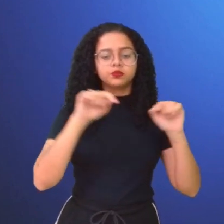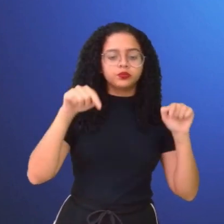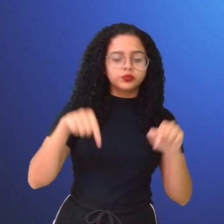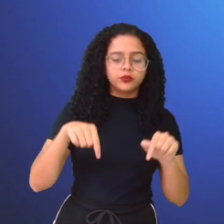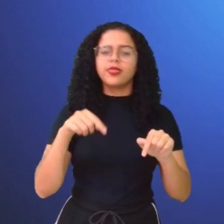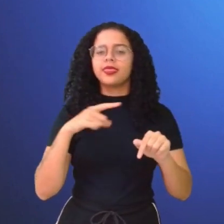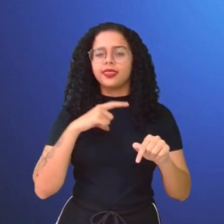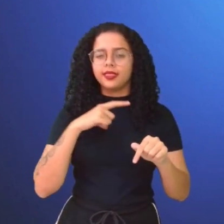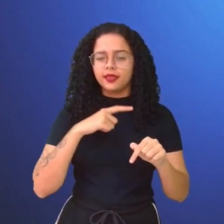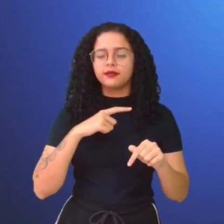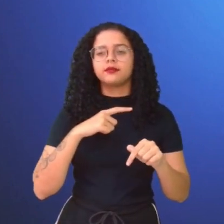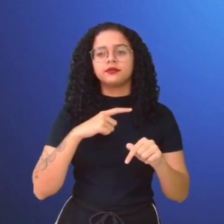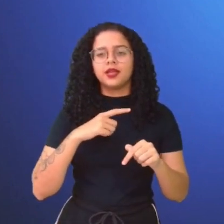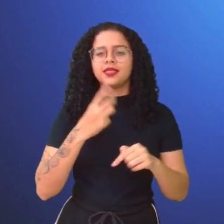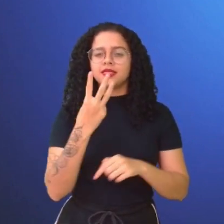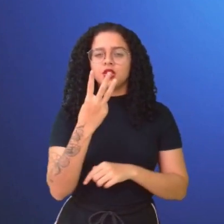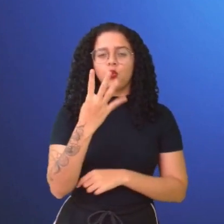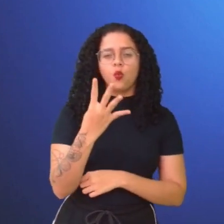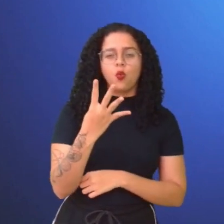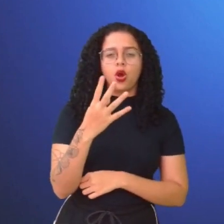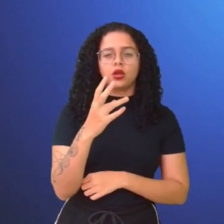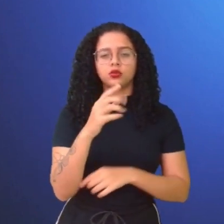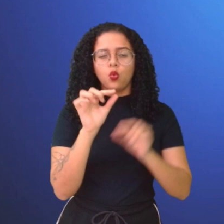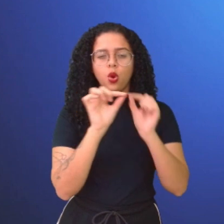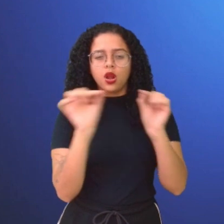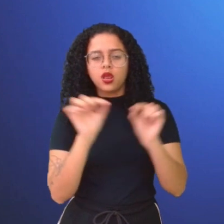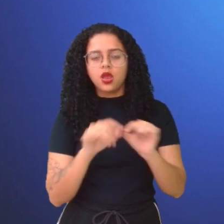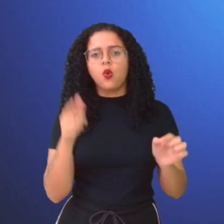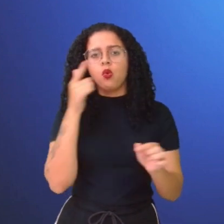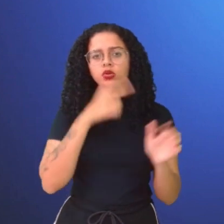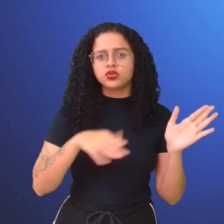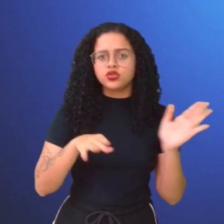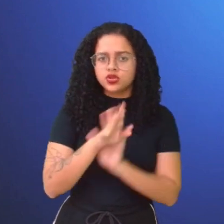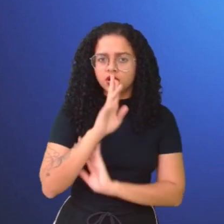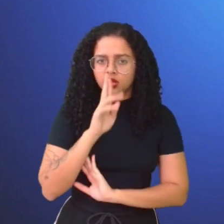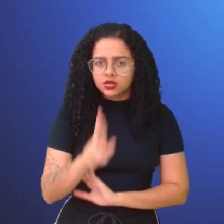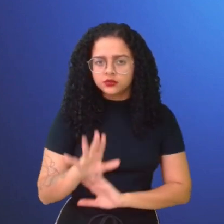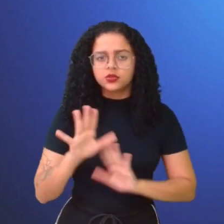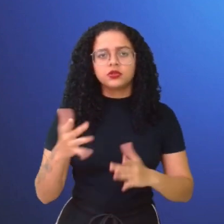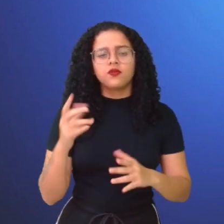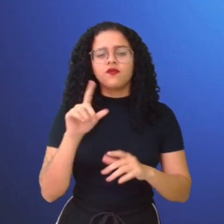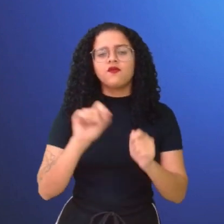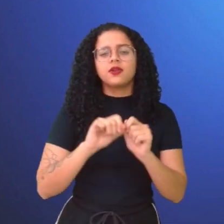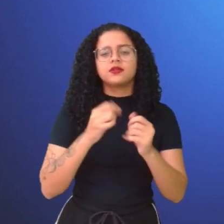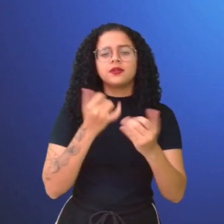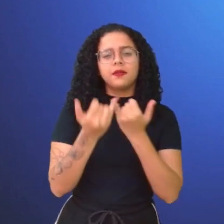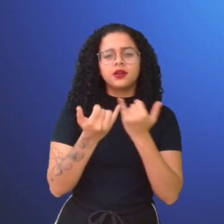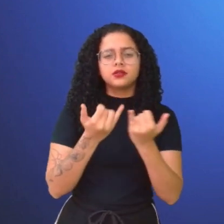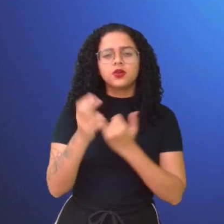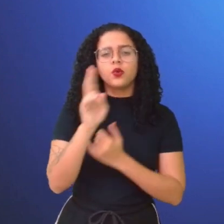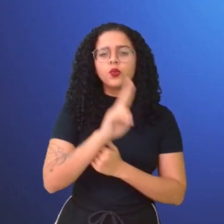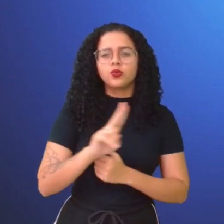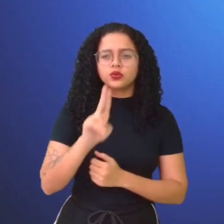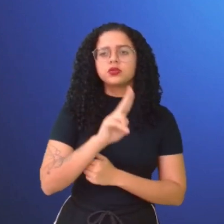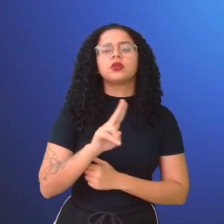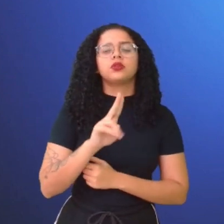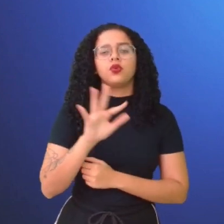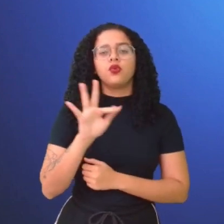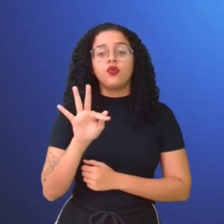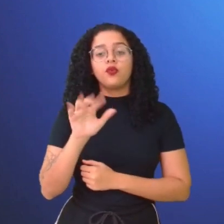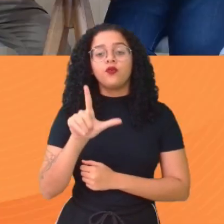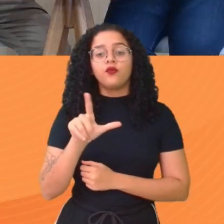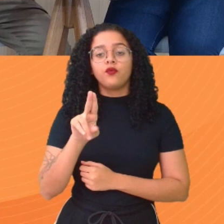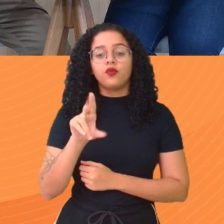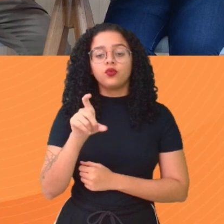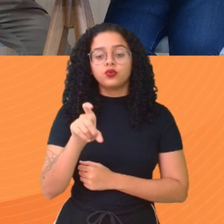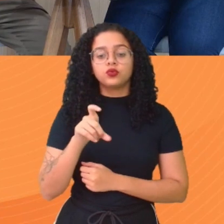3, 4 linhas só, cheguei na solução, né? Então, você vai fazer algo parecido usando o fluxograma. Não é para